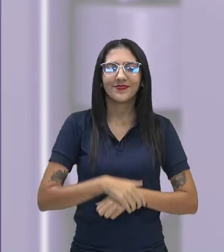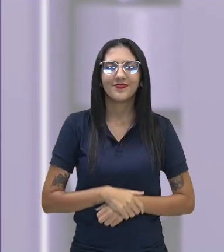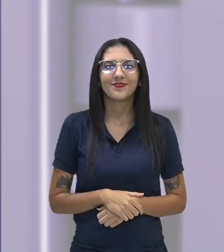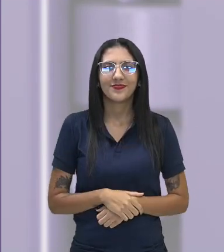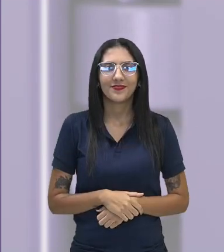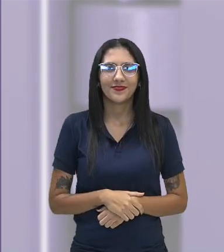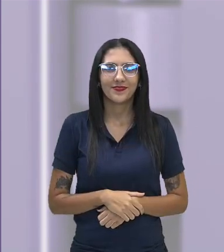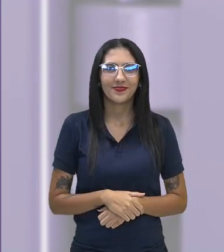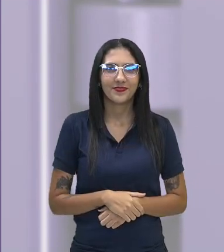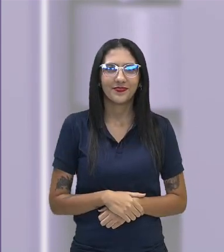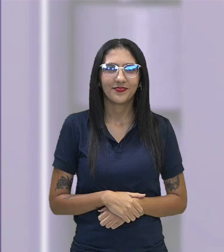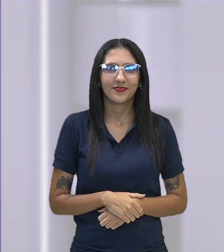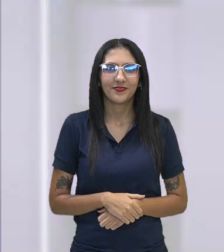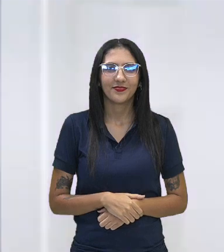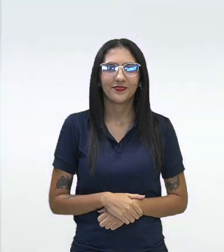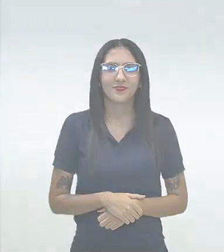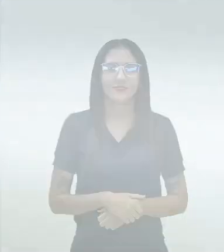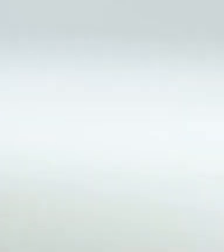começar.